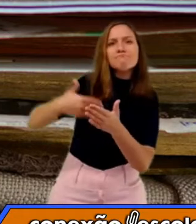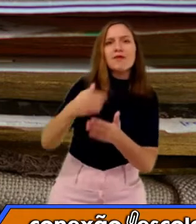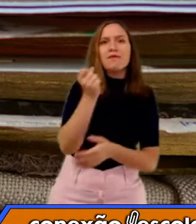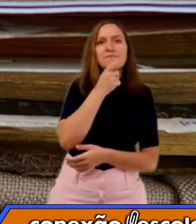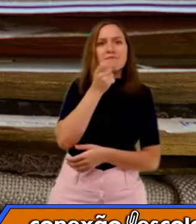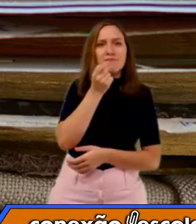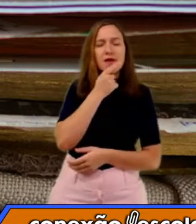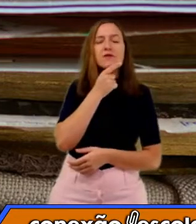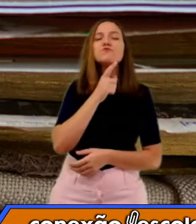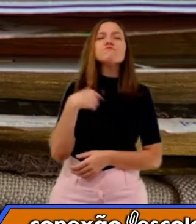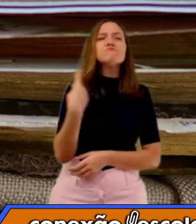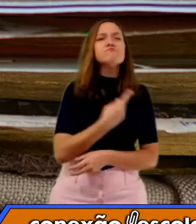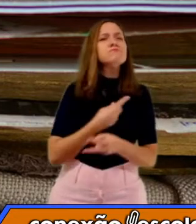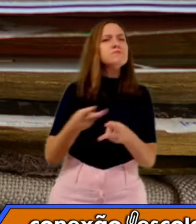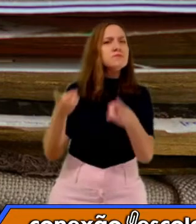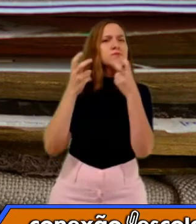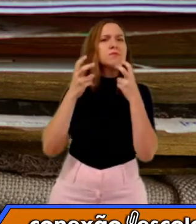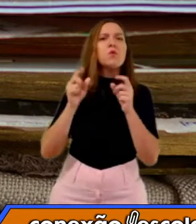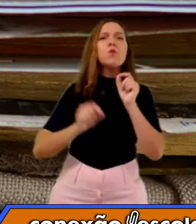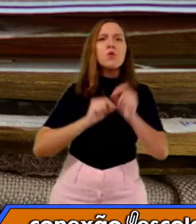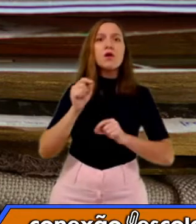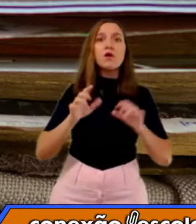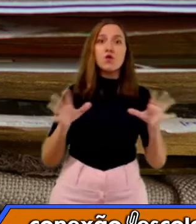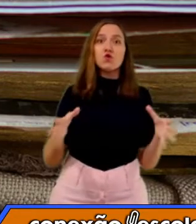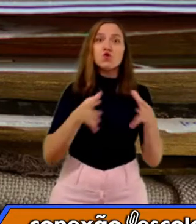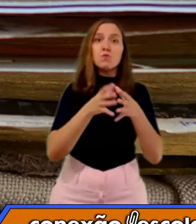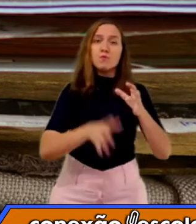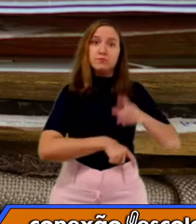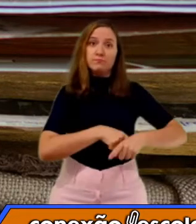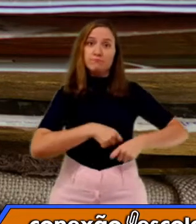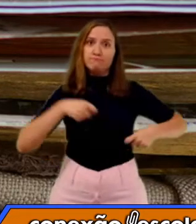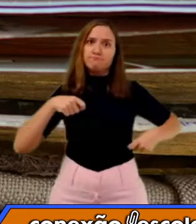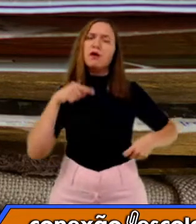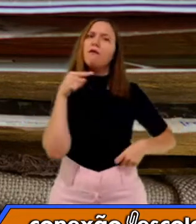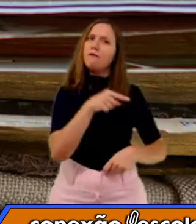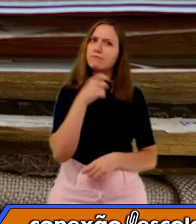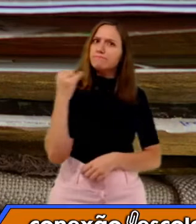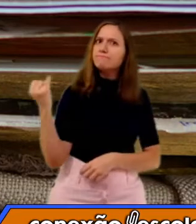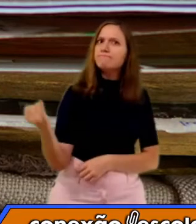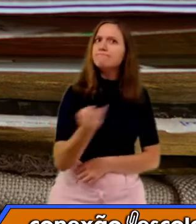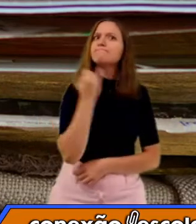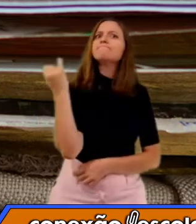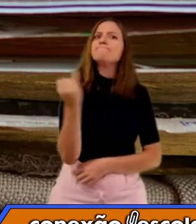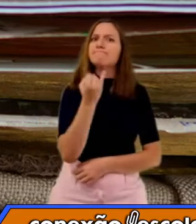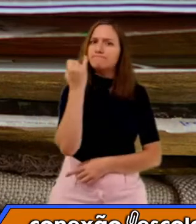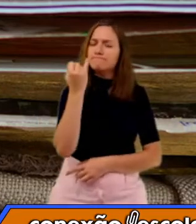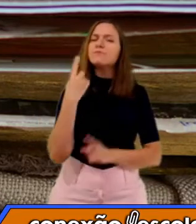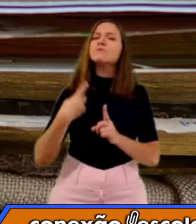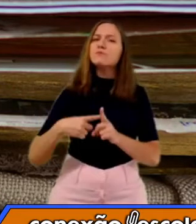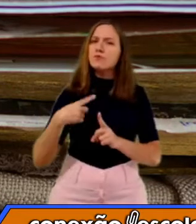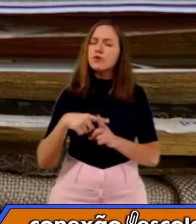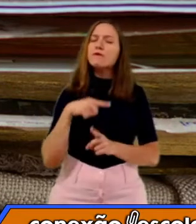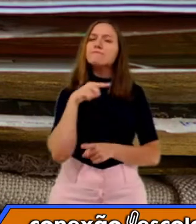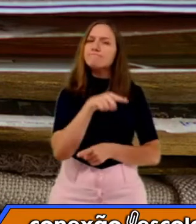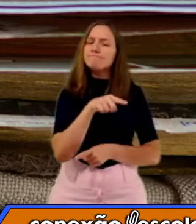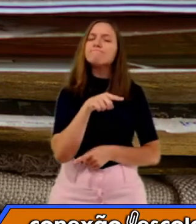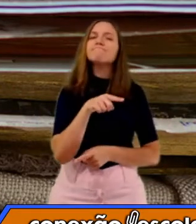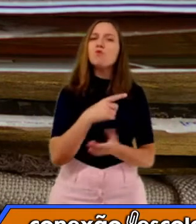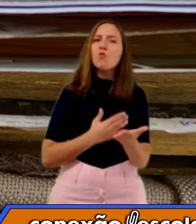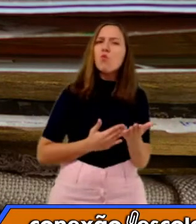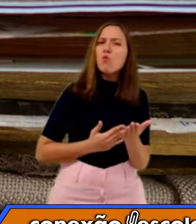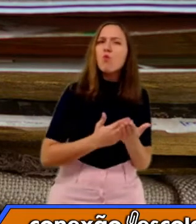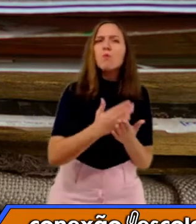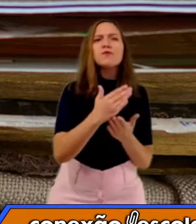olhou lá que os jesuítas, eles tiveram uma grande importância, porque foram eles que montaram